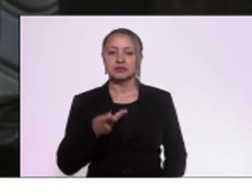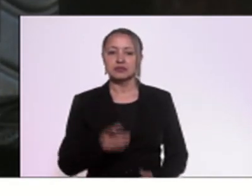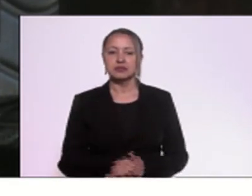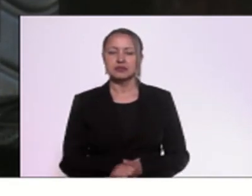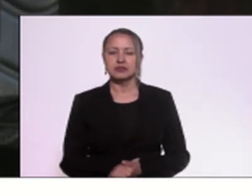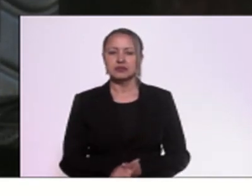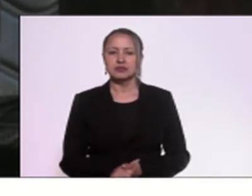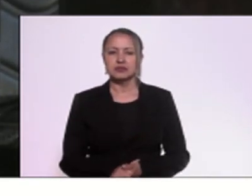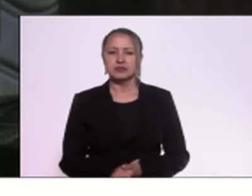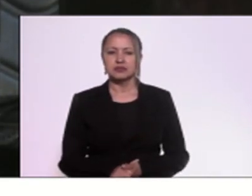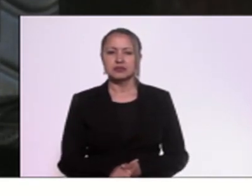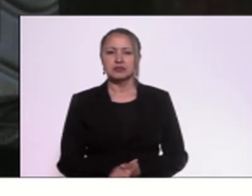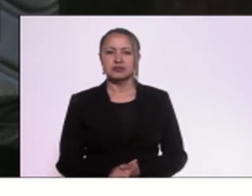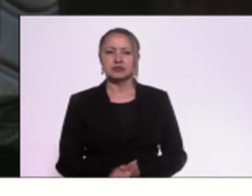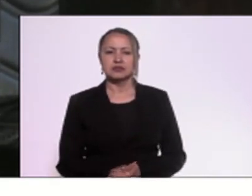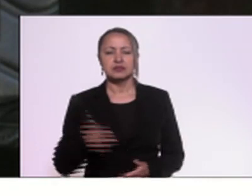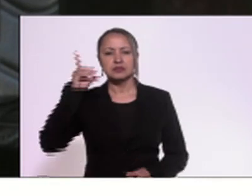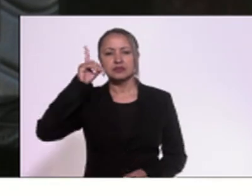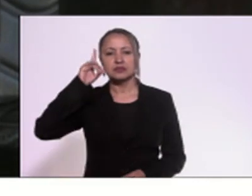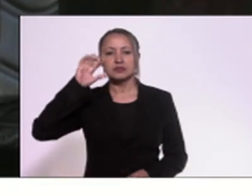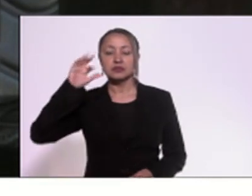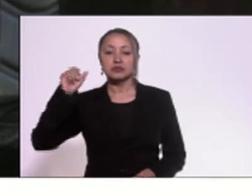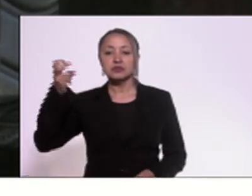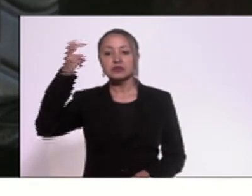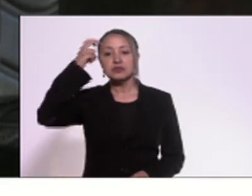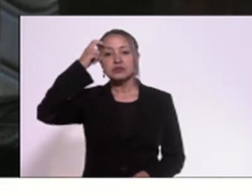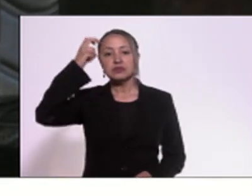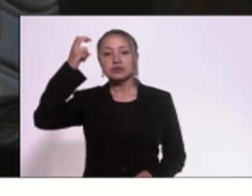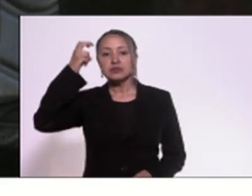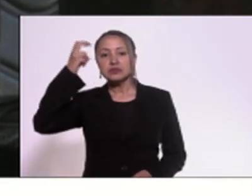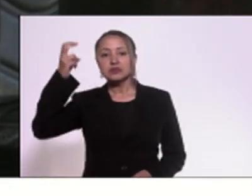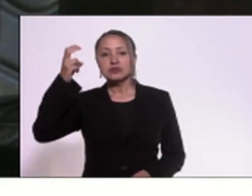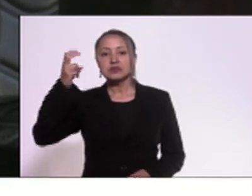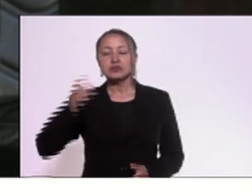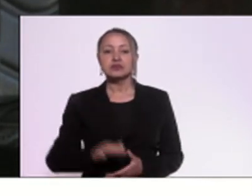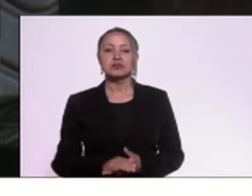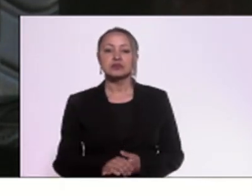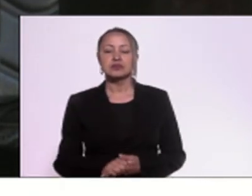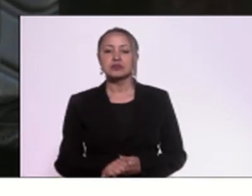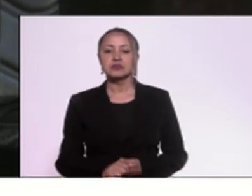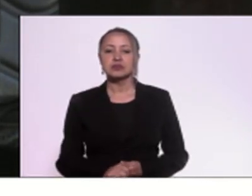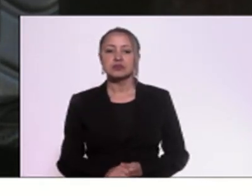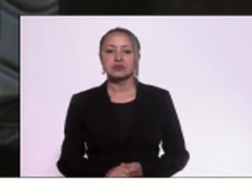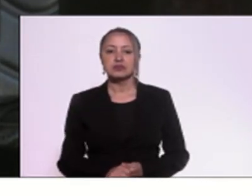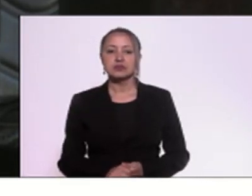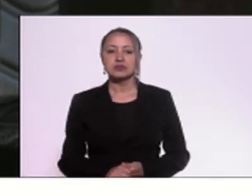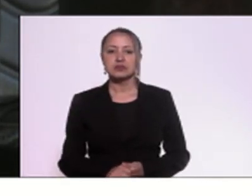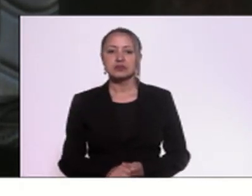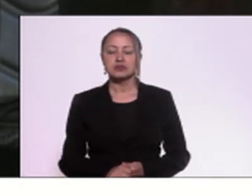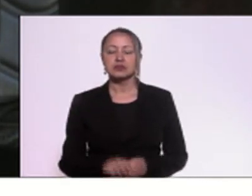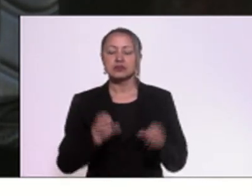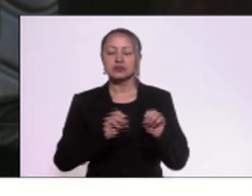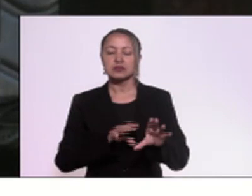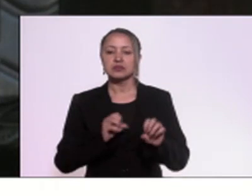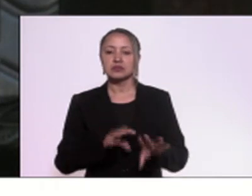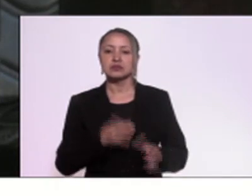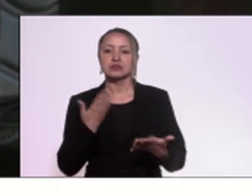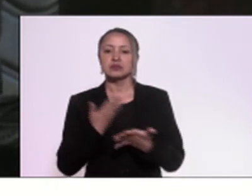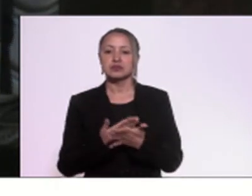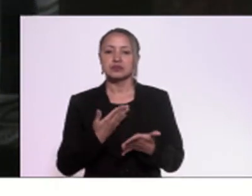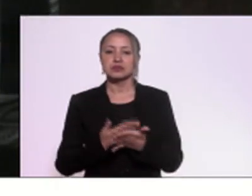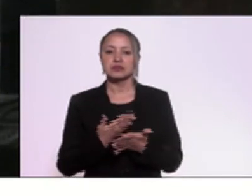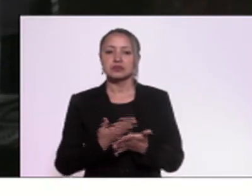em toda a Baixada Fluminense, e agora está fazendo um belo mandato como deputado estadual. Mas hoje, quando eu o encontrei, eu disse: o mais importante